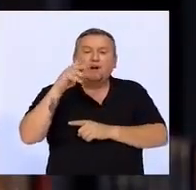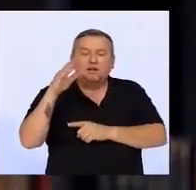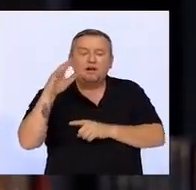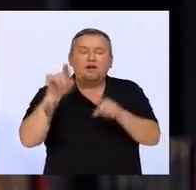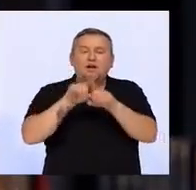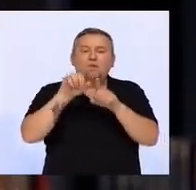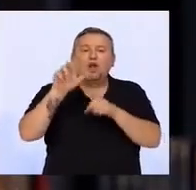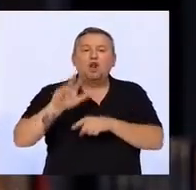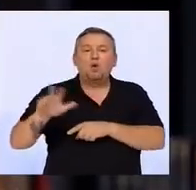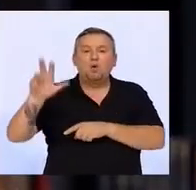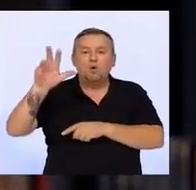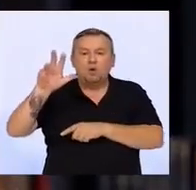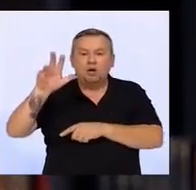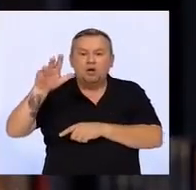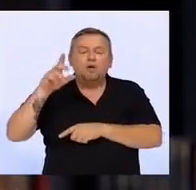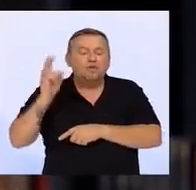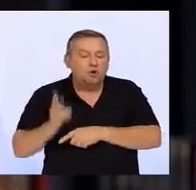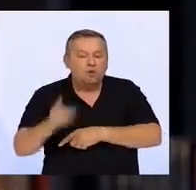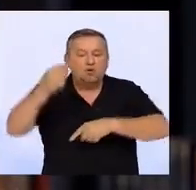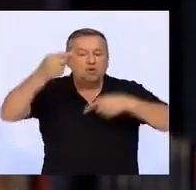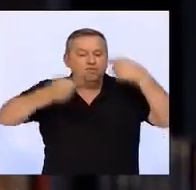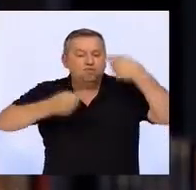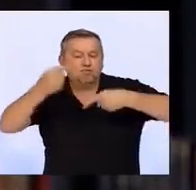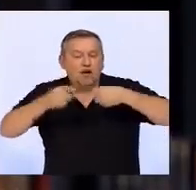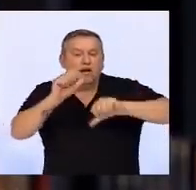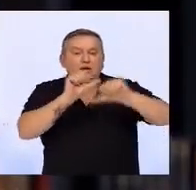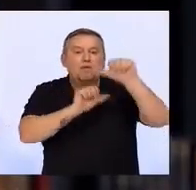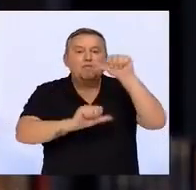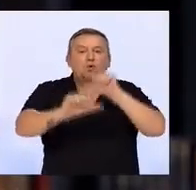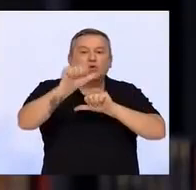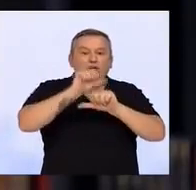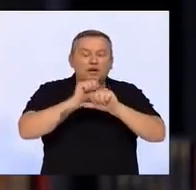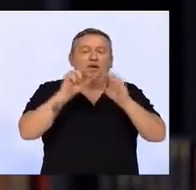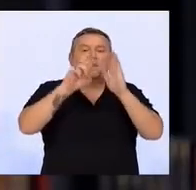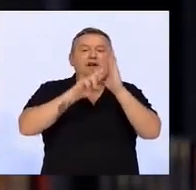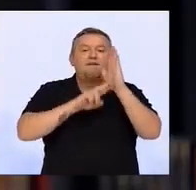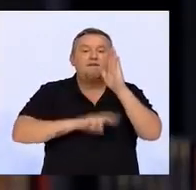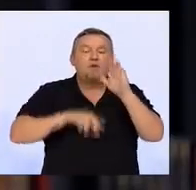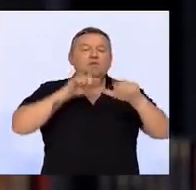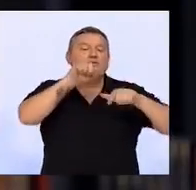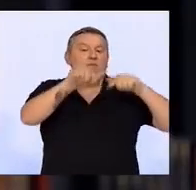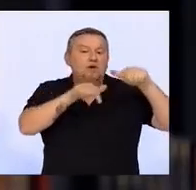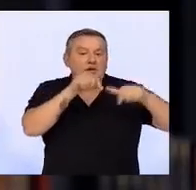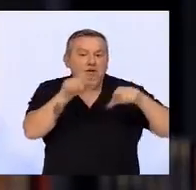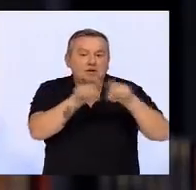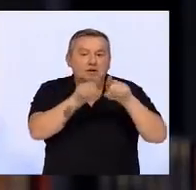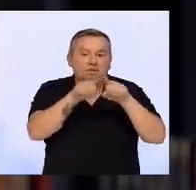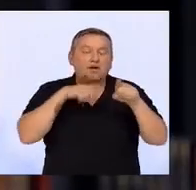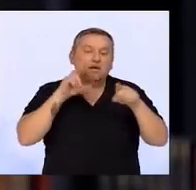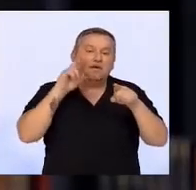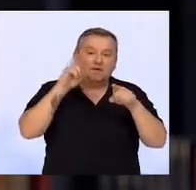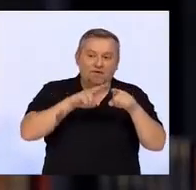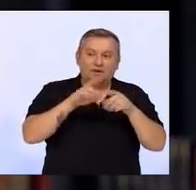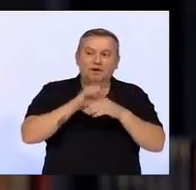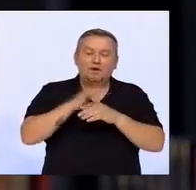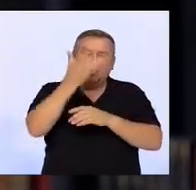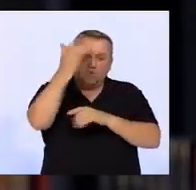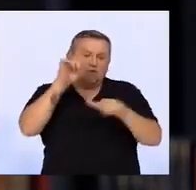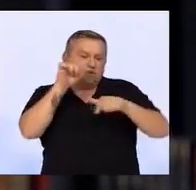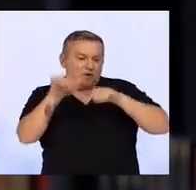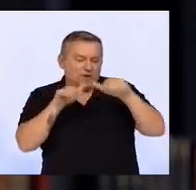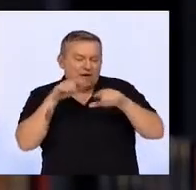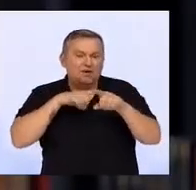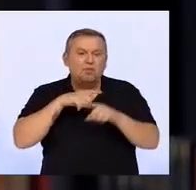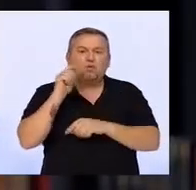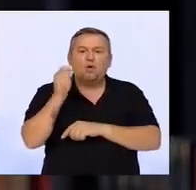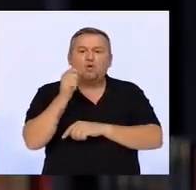mais. Tem que continuar discutindo a reforma trabalhista para aprofundar para as novas relações de trabalho que está vindo por aí com a automação. Isso não